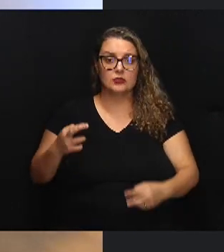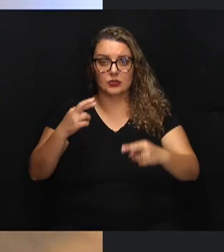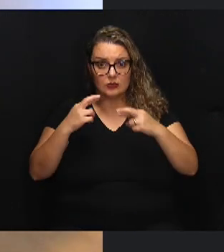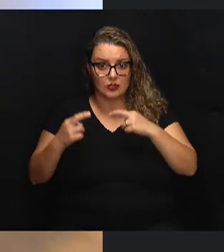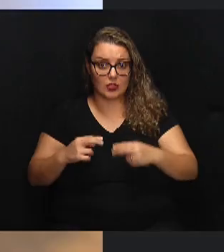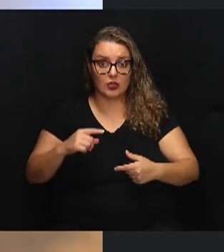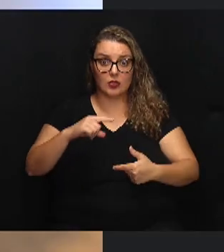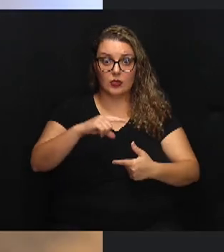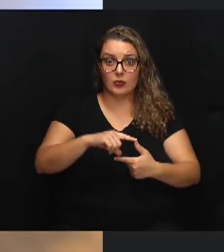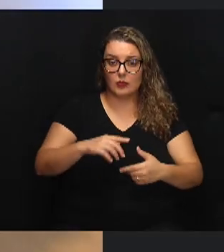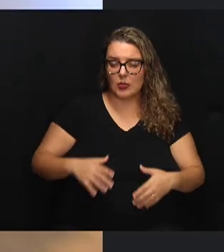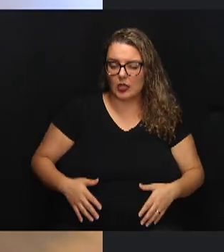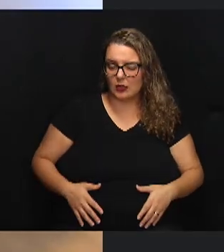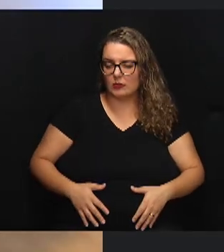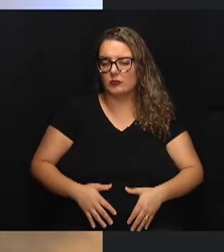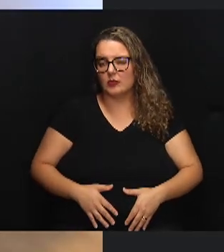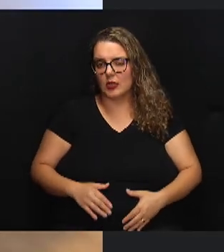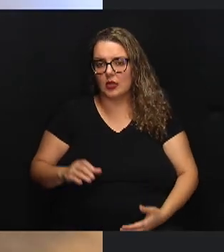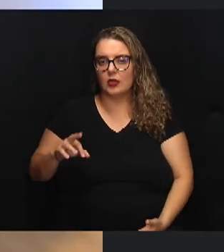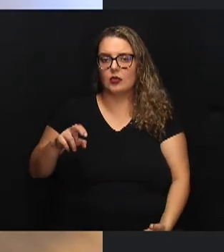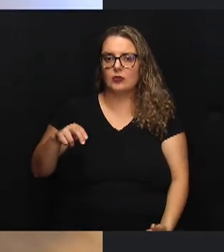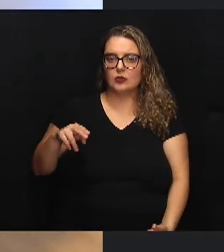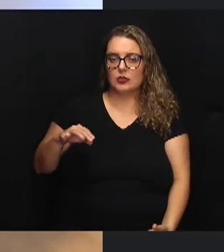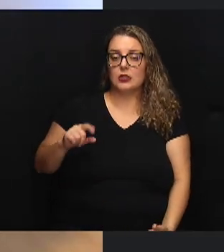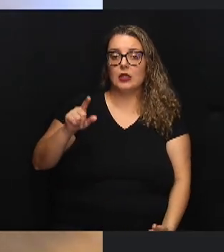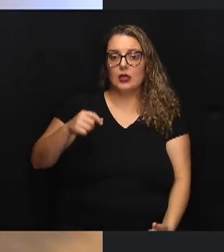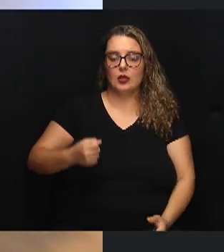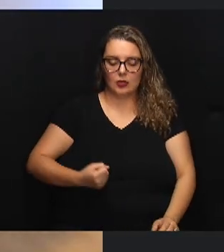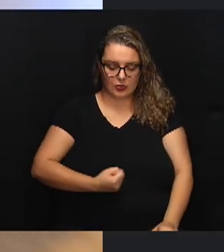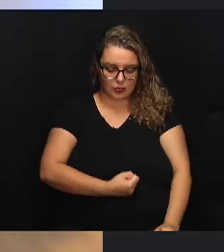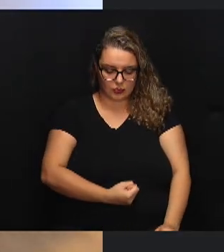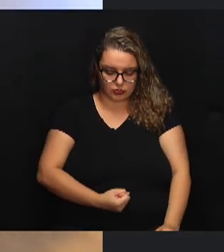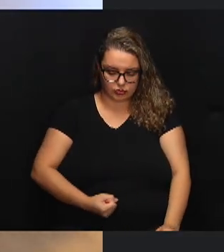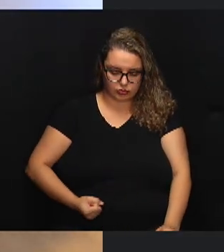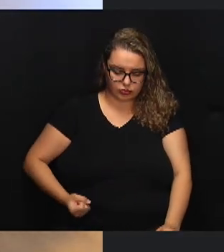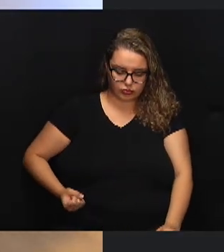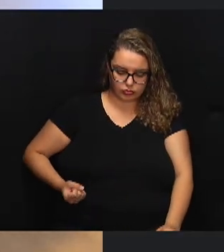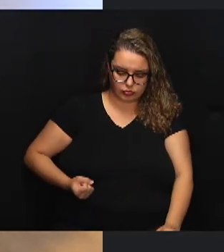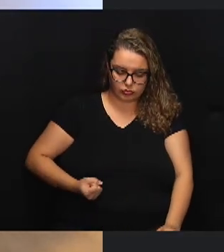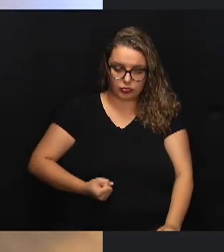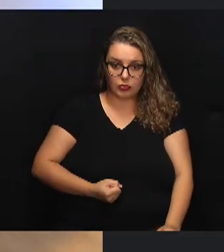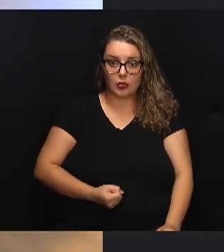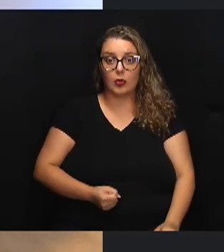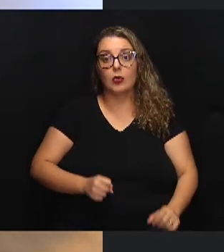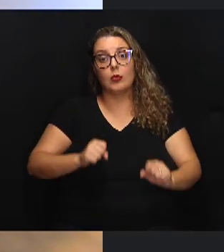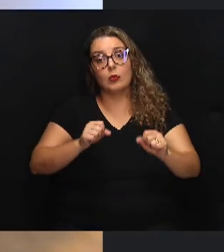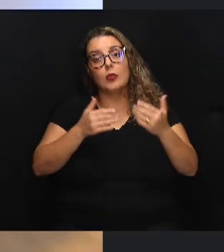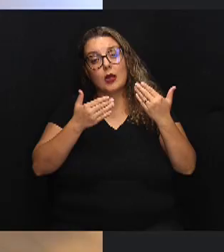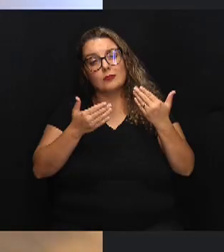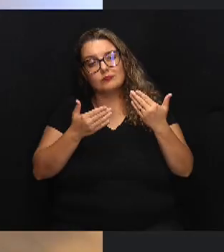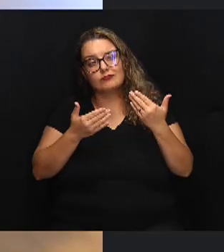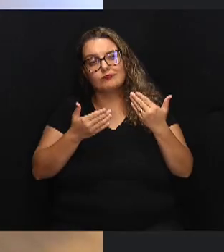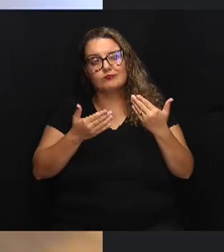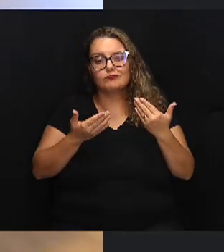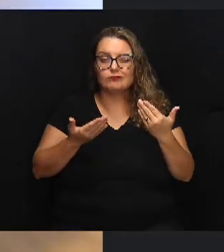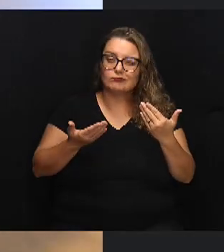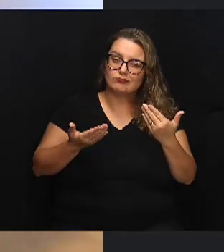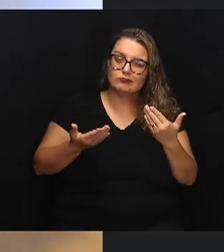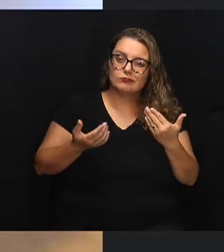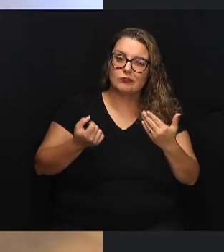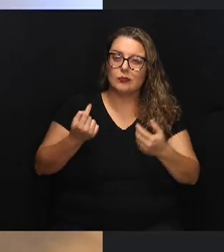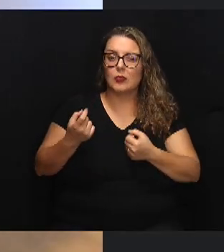de uma dor abdominal mais crônica, é o ultrassom. Ele pode levantar a suspeita, mas ele geralmente vai pegar algum